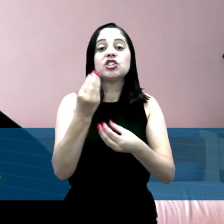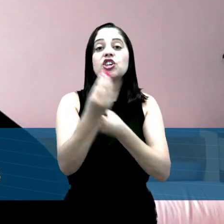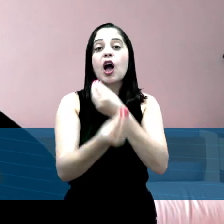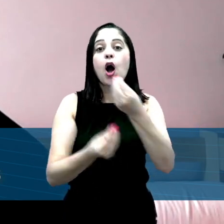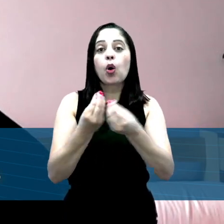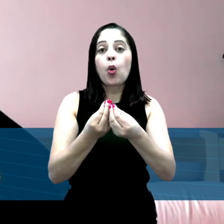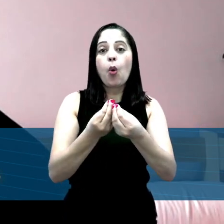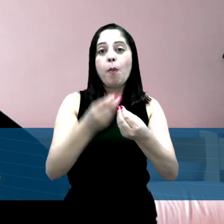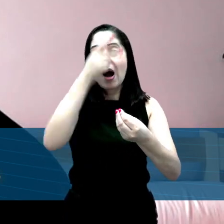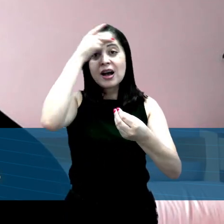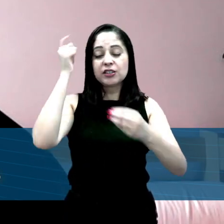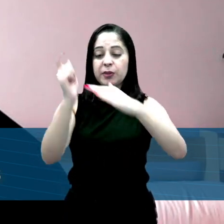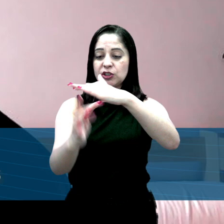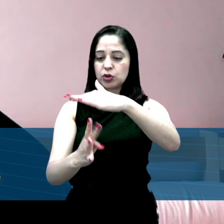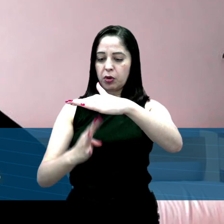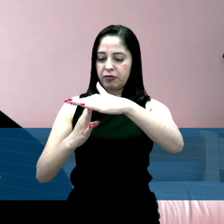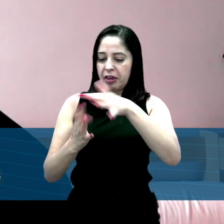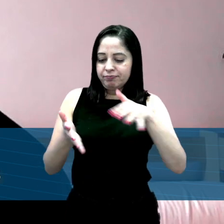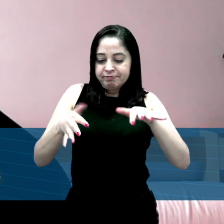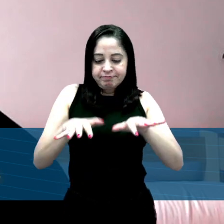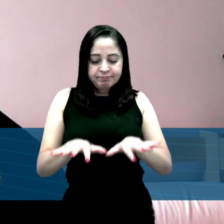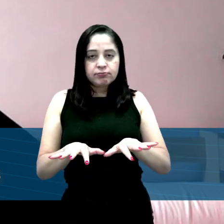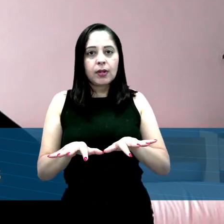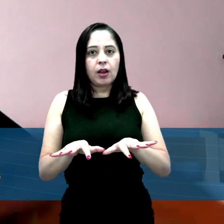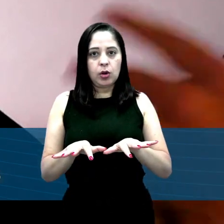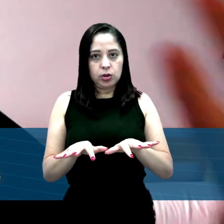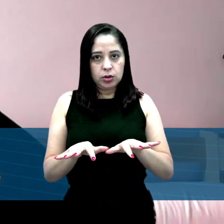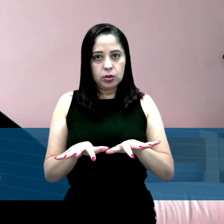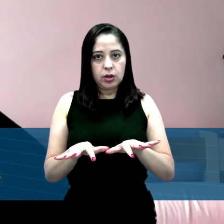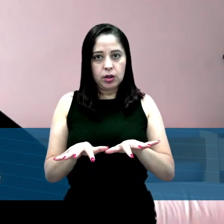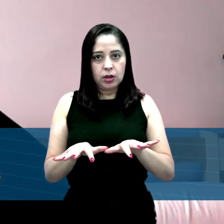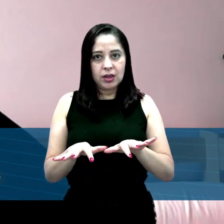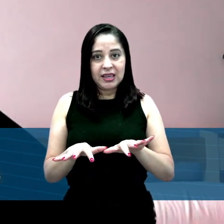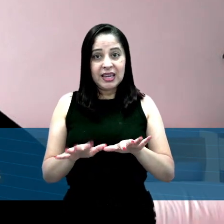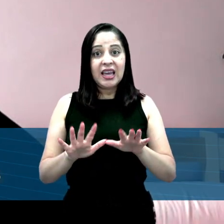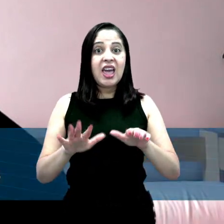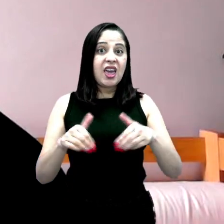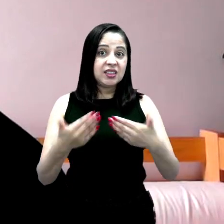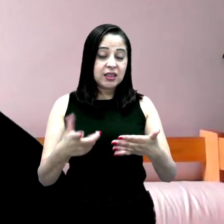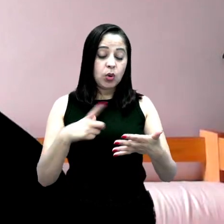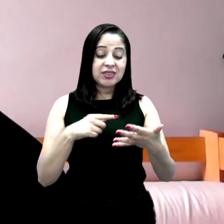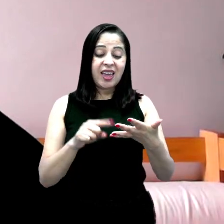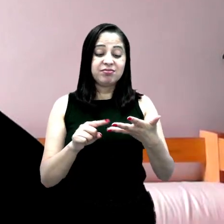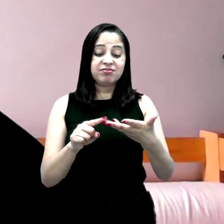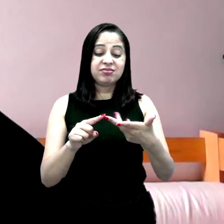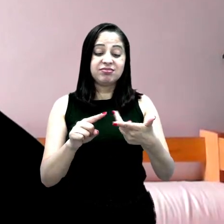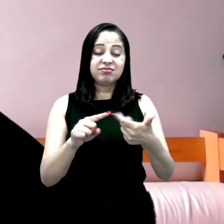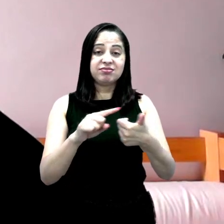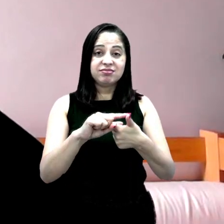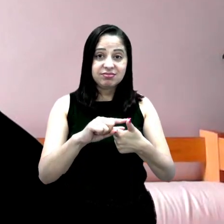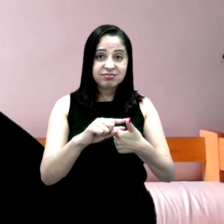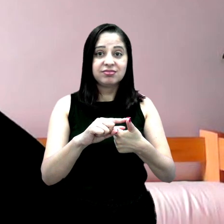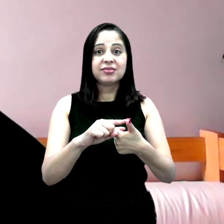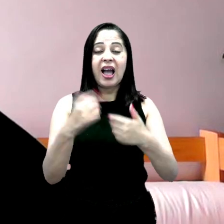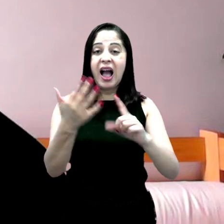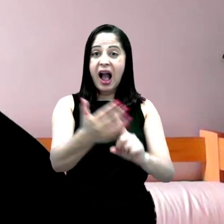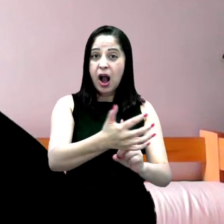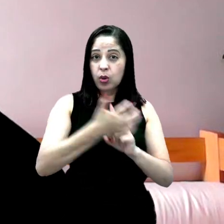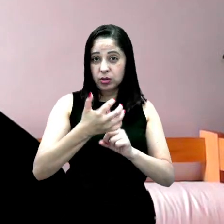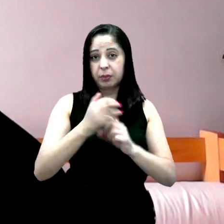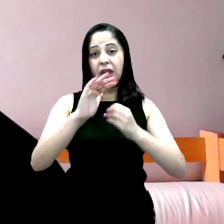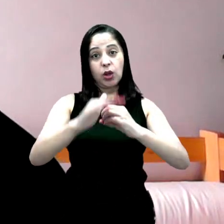integrar essa força de trabalho migrante. Então, são perspectivas futuristas, né, políticas globais de